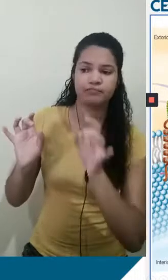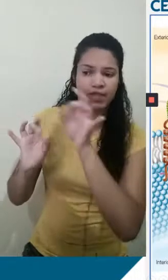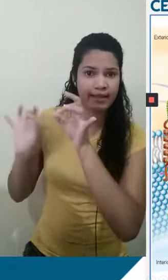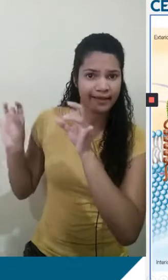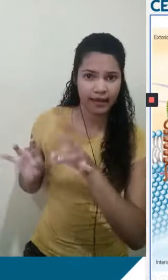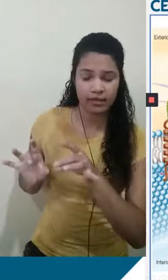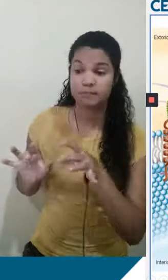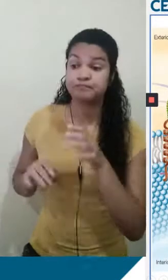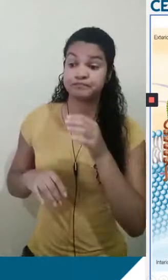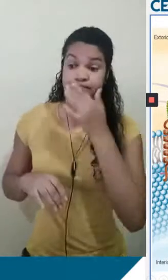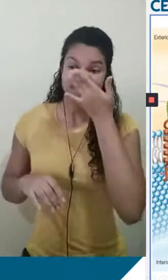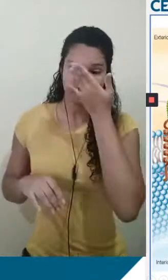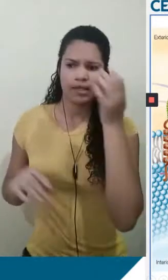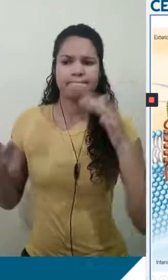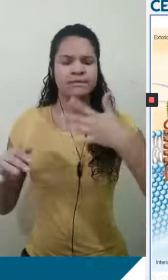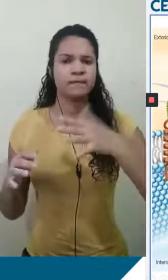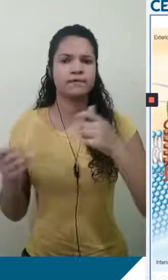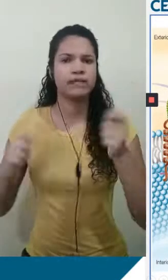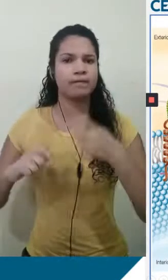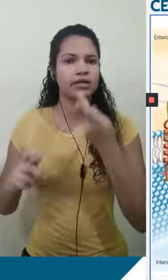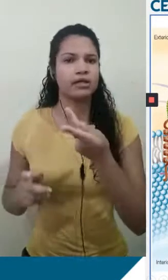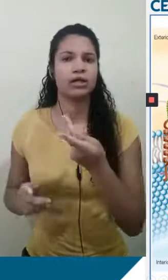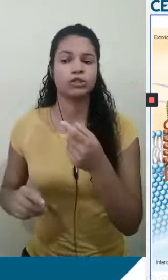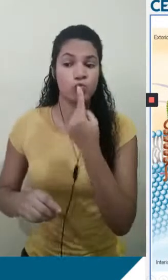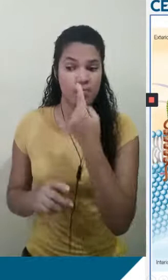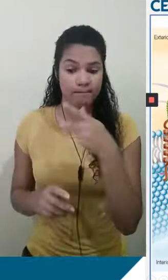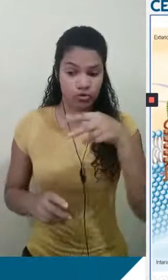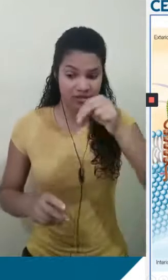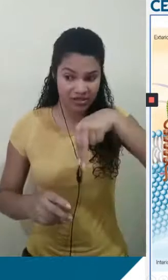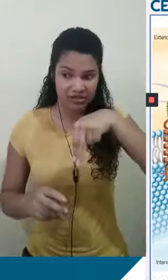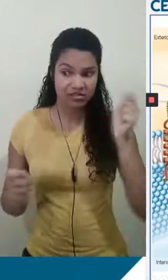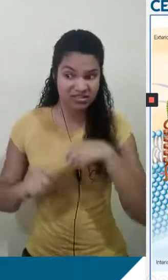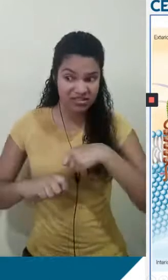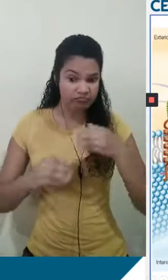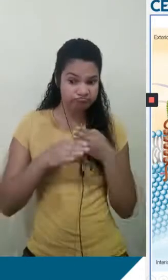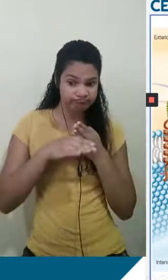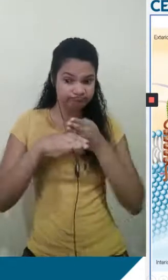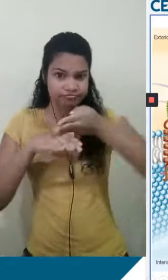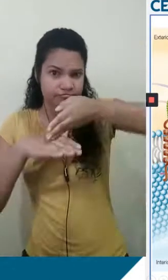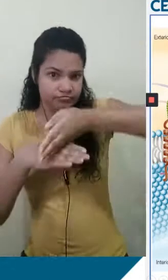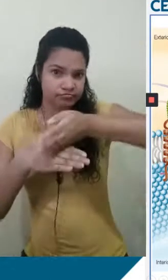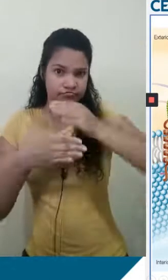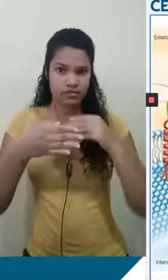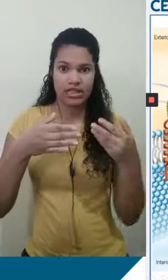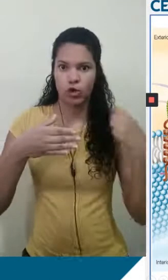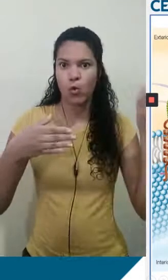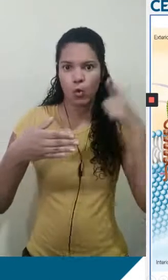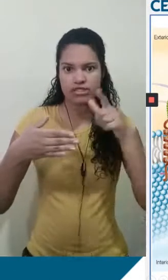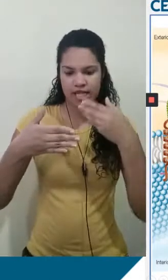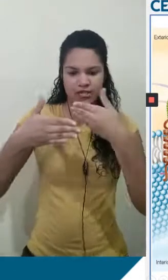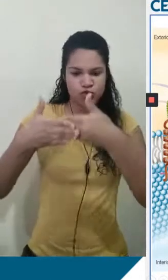de fosfolipídios, como está aqui, ou às vezes ela está apenas na metade, ela não atravessa